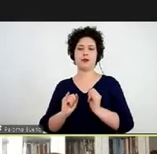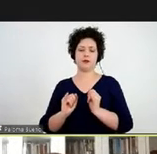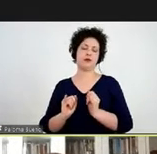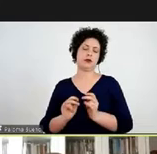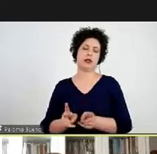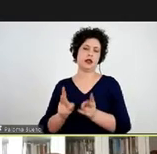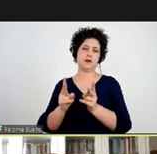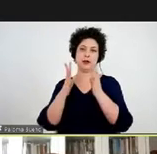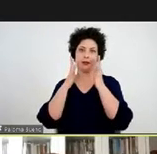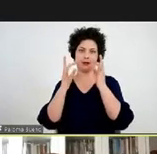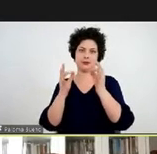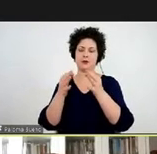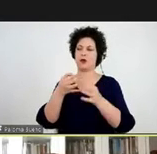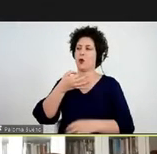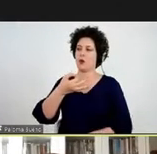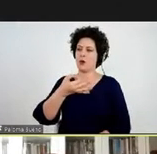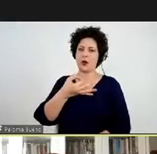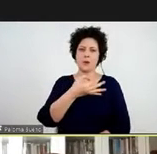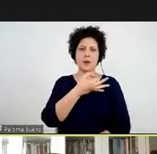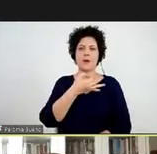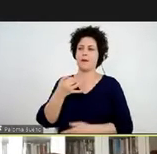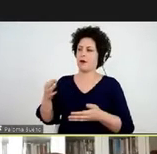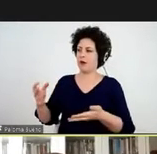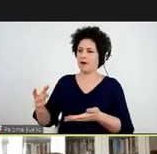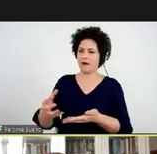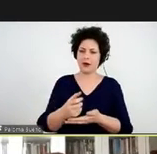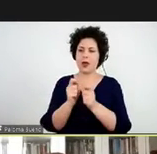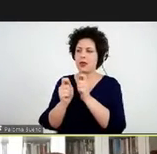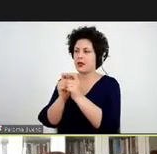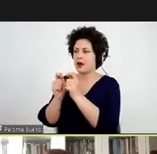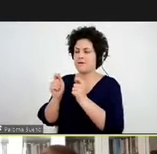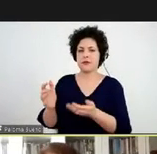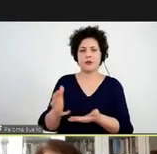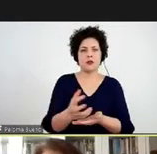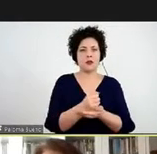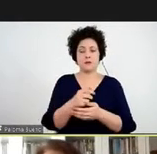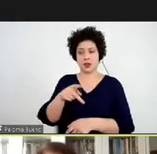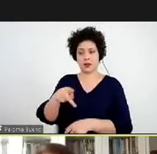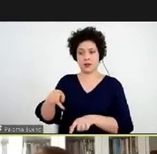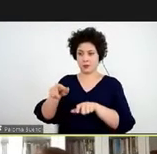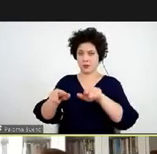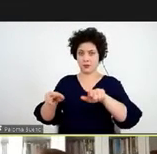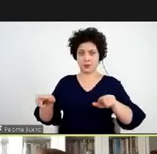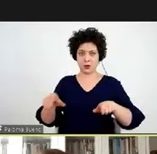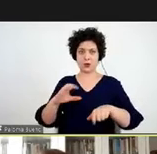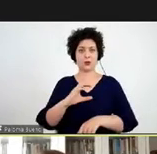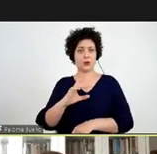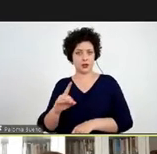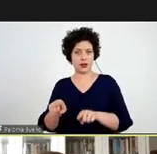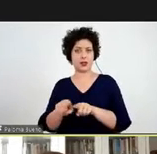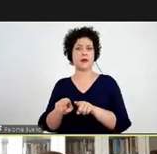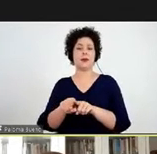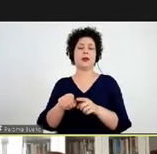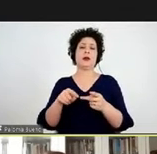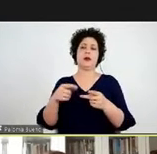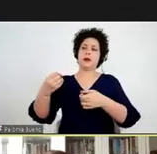muito para os depoimentos que nós colhemos desses professores e coordenadores que